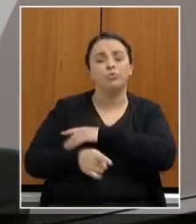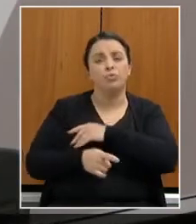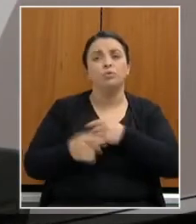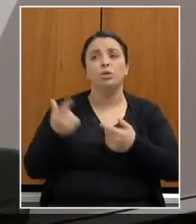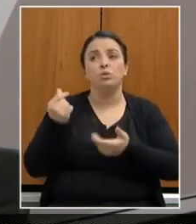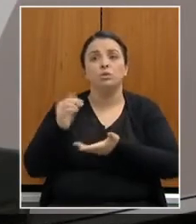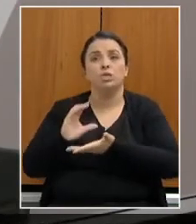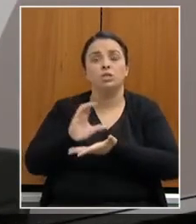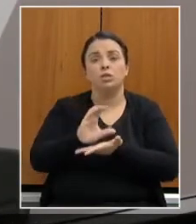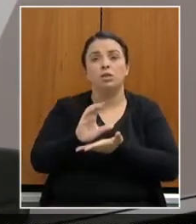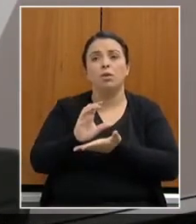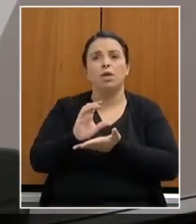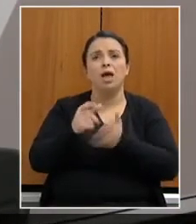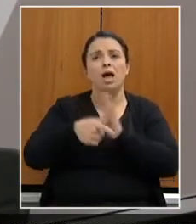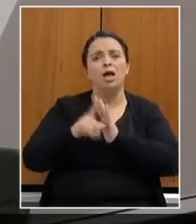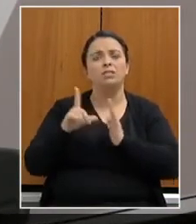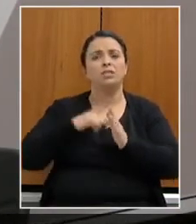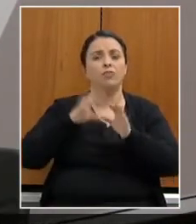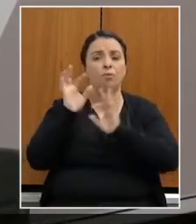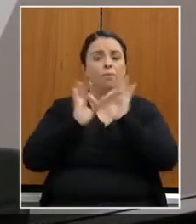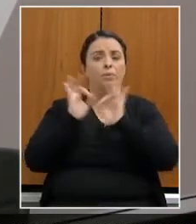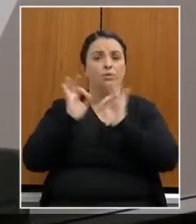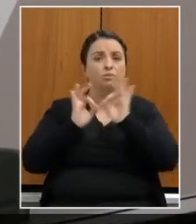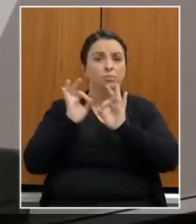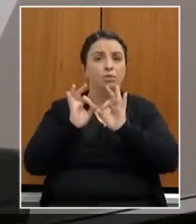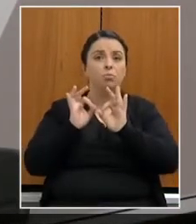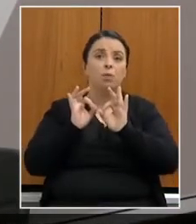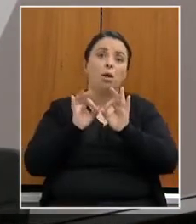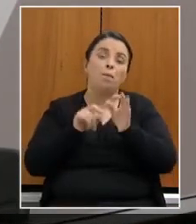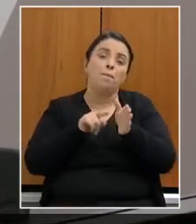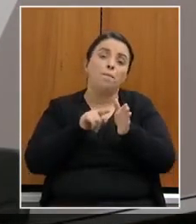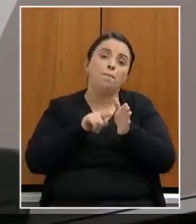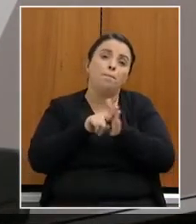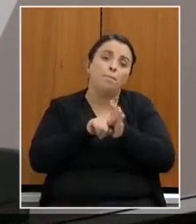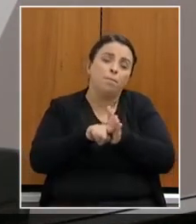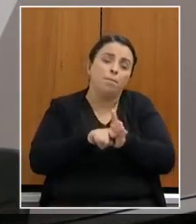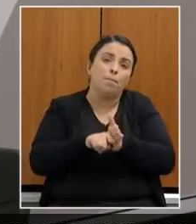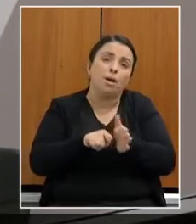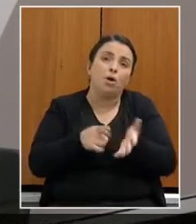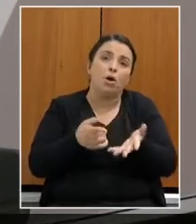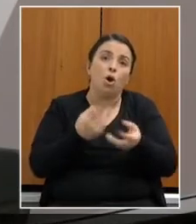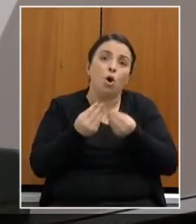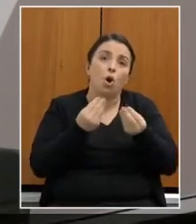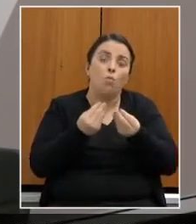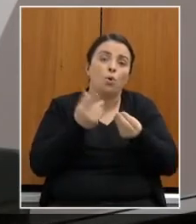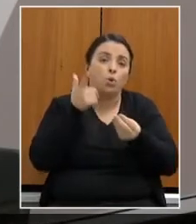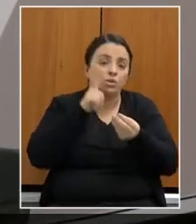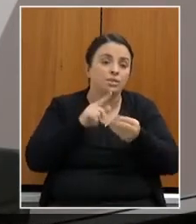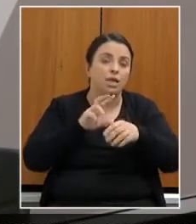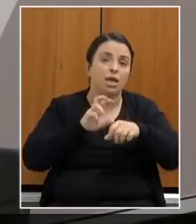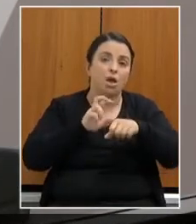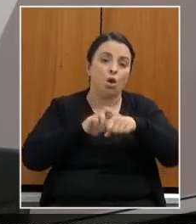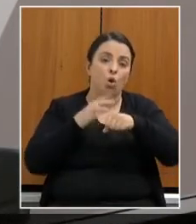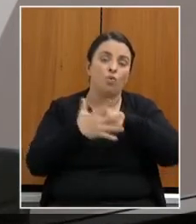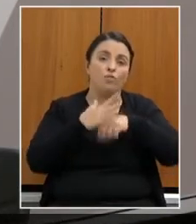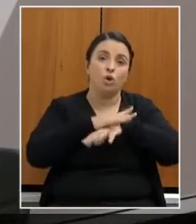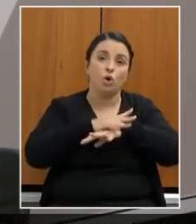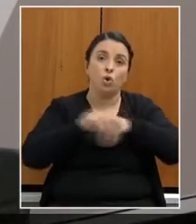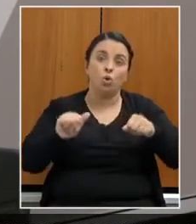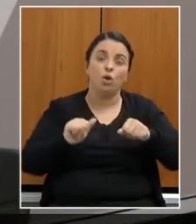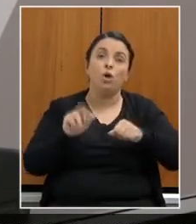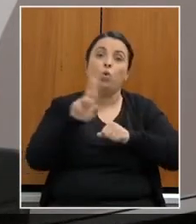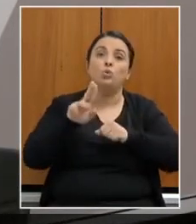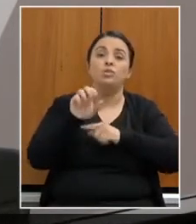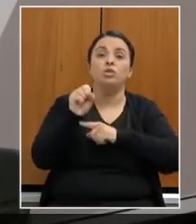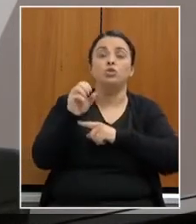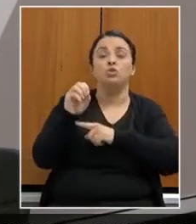para poder buscar uma cura do covid através de soro e parece que foi muito bem desenvolvido seguiu os critérios